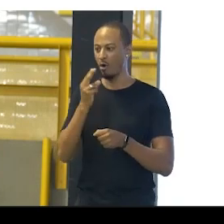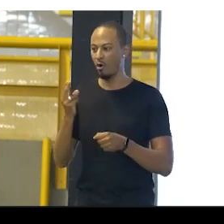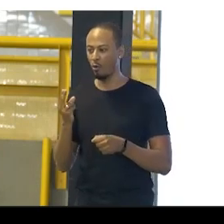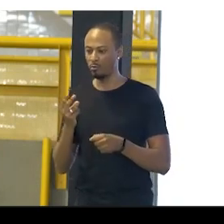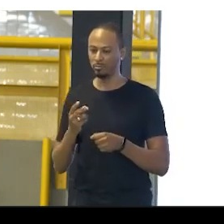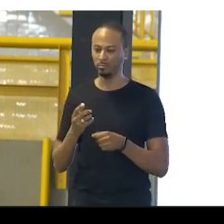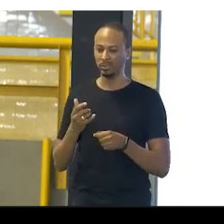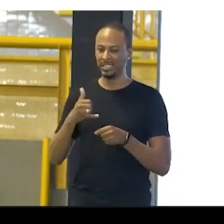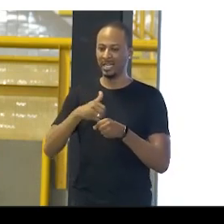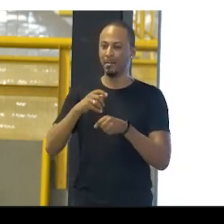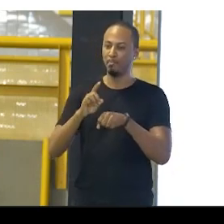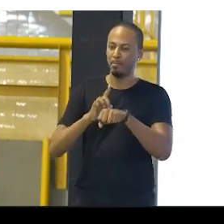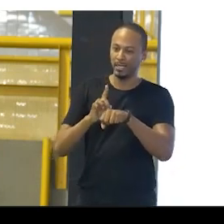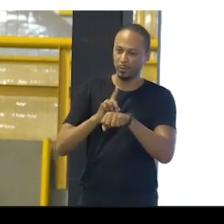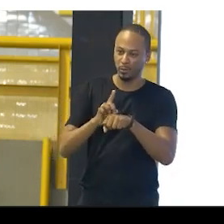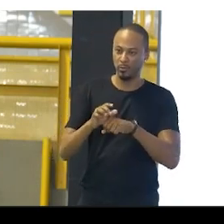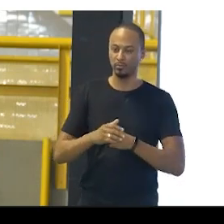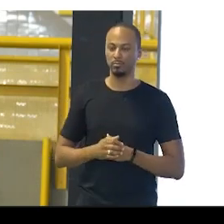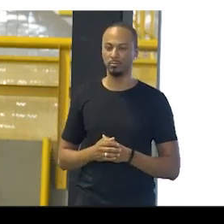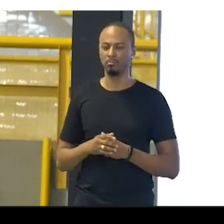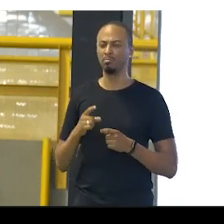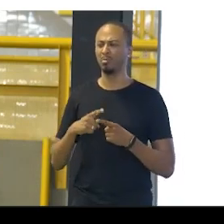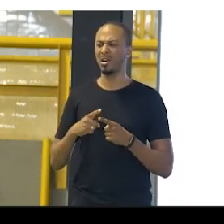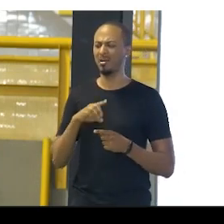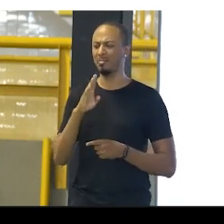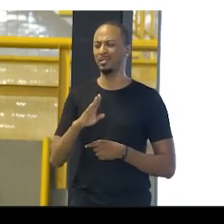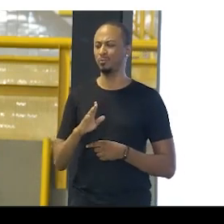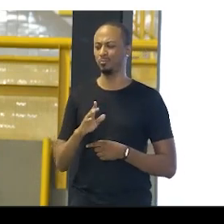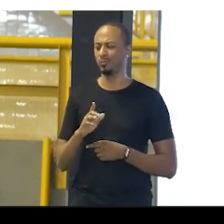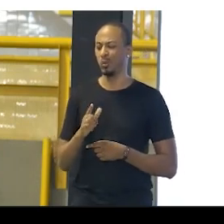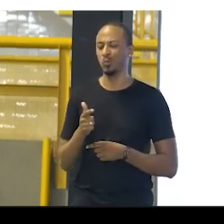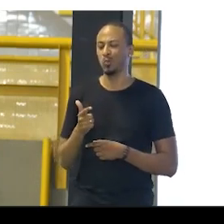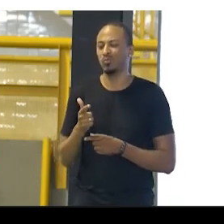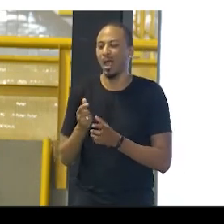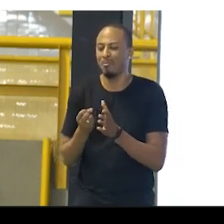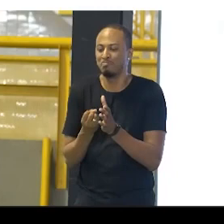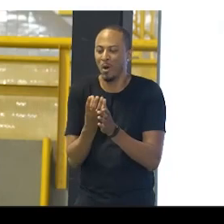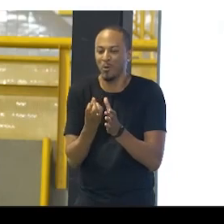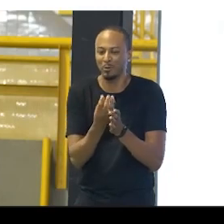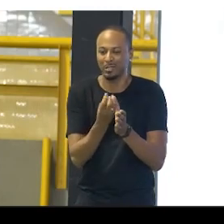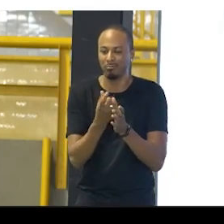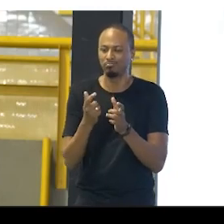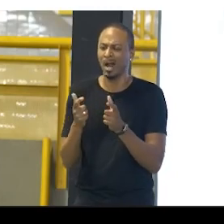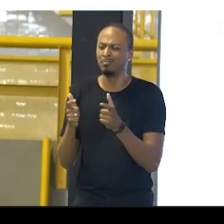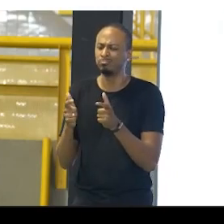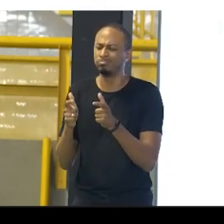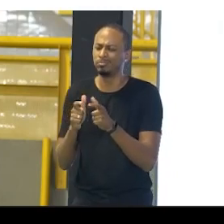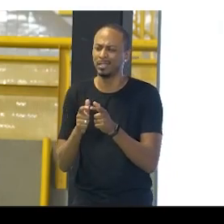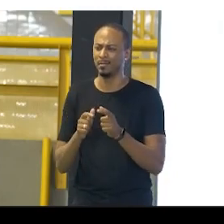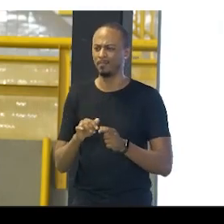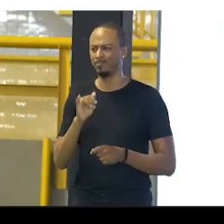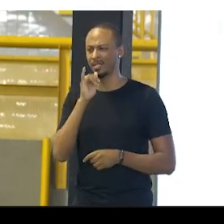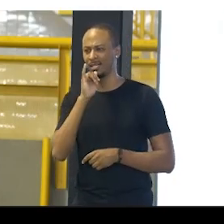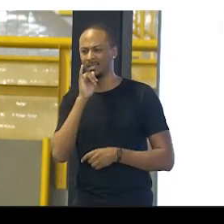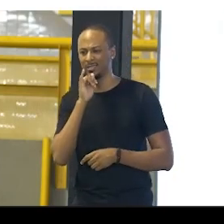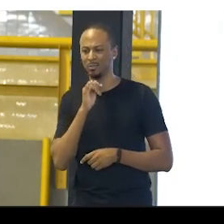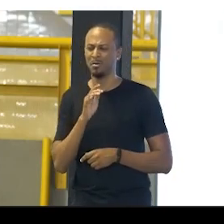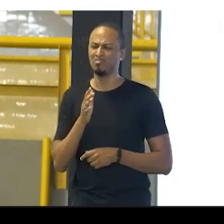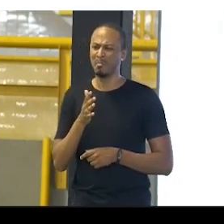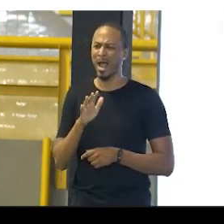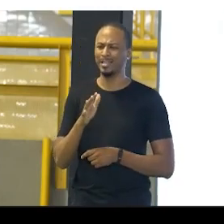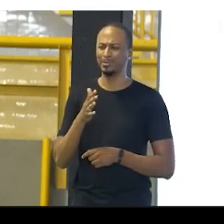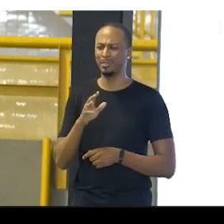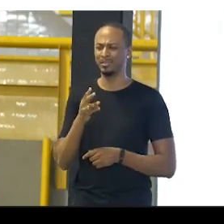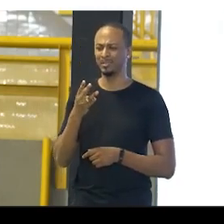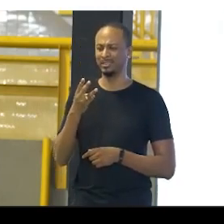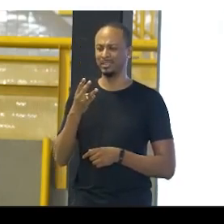Brasil não tem. Nós temos uma produção pequena. Nós produzimos algo em torno de 30 milhões de metros cúbicos de gás